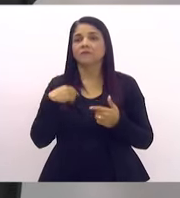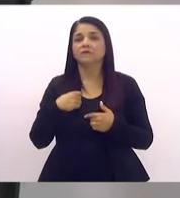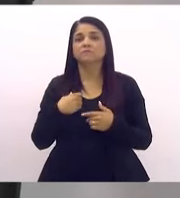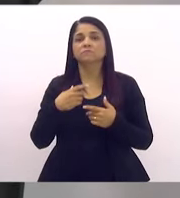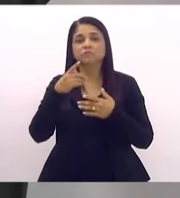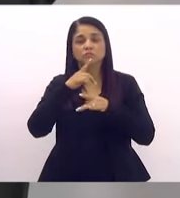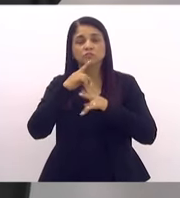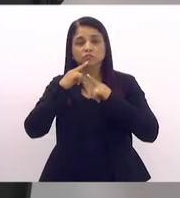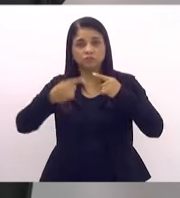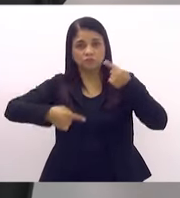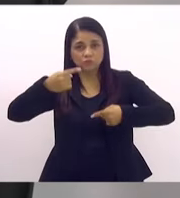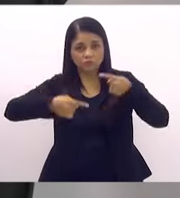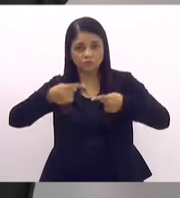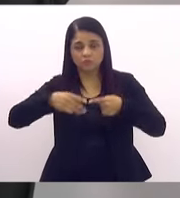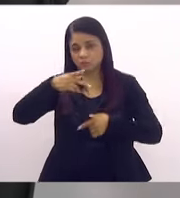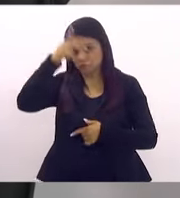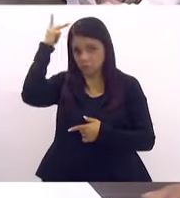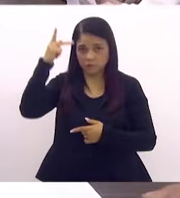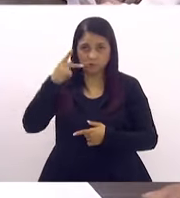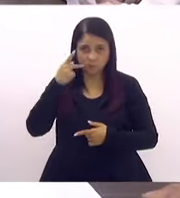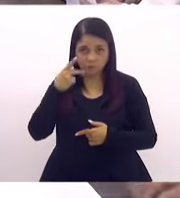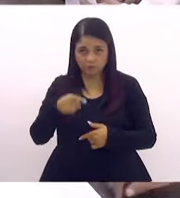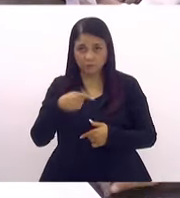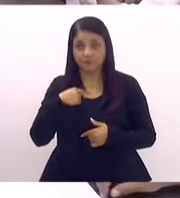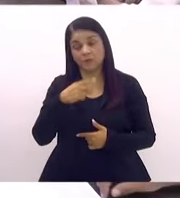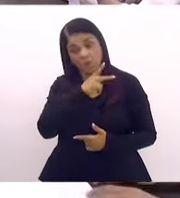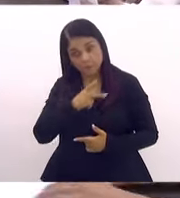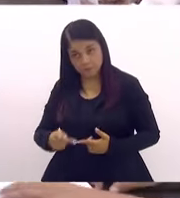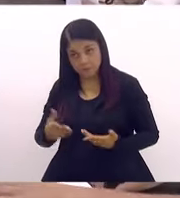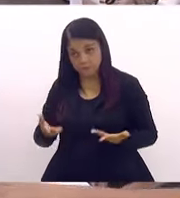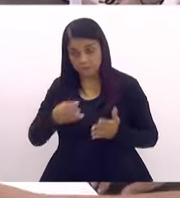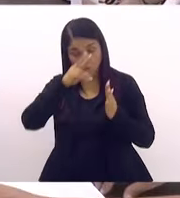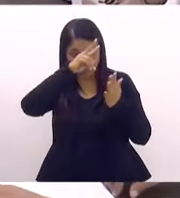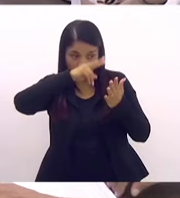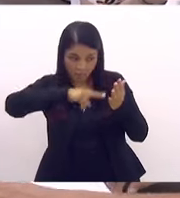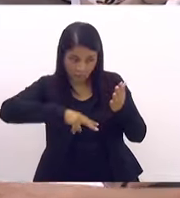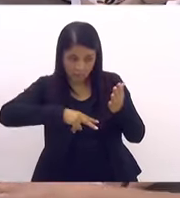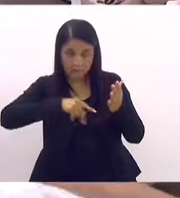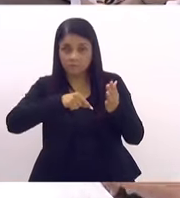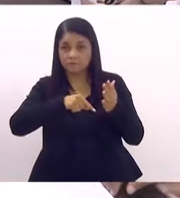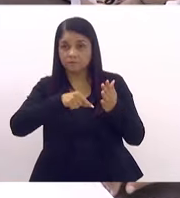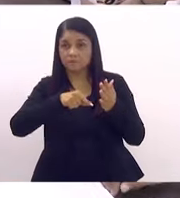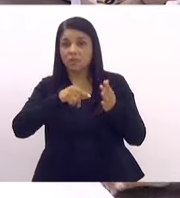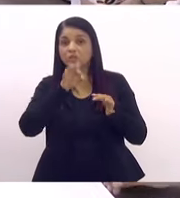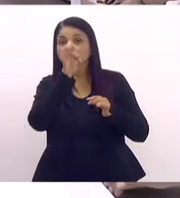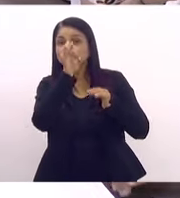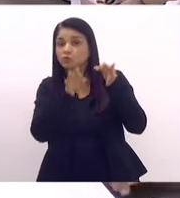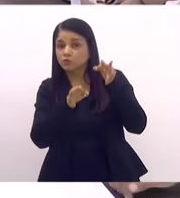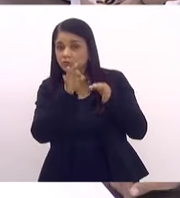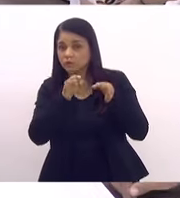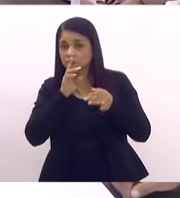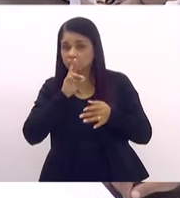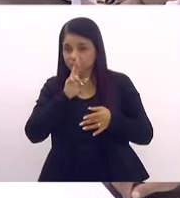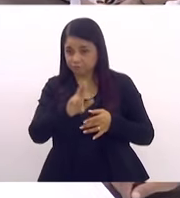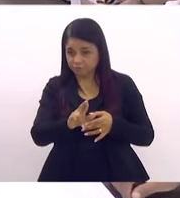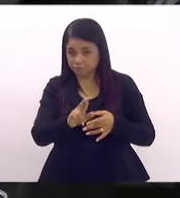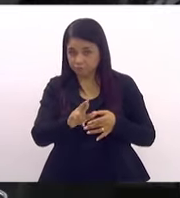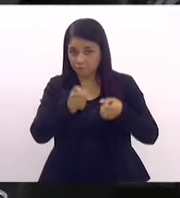Luiz Paulo. Senhor presidente, eu estava lendo aqui a justificativa